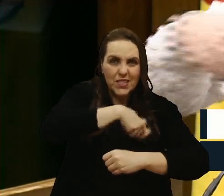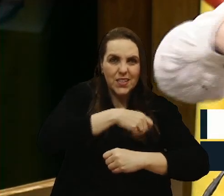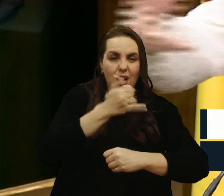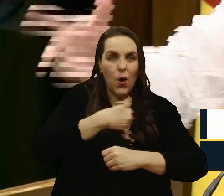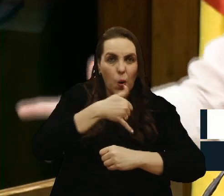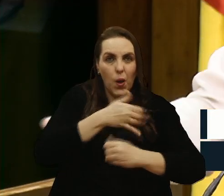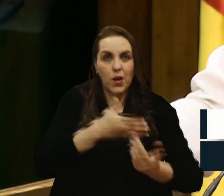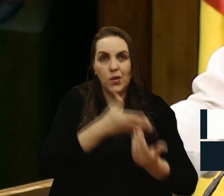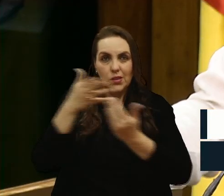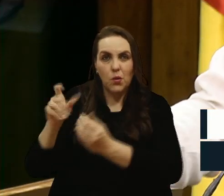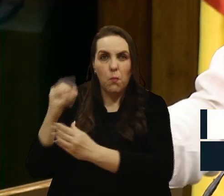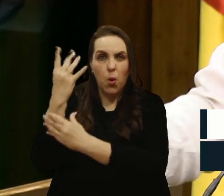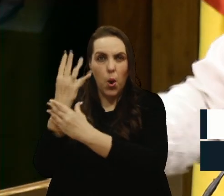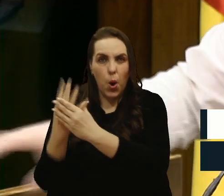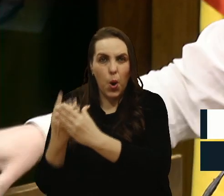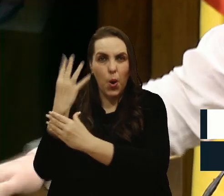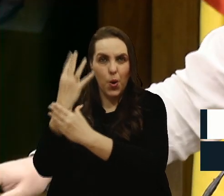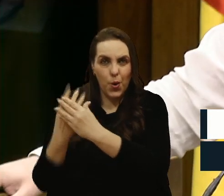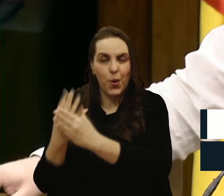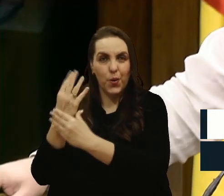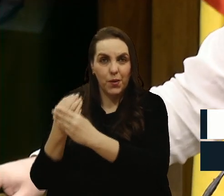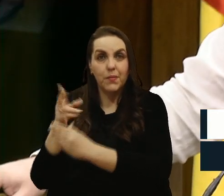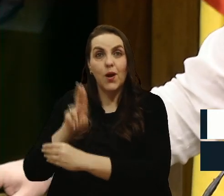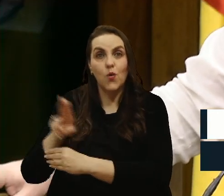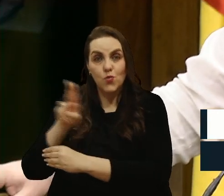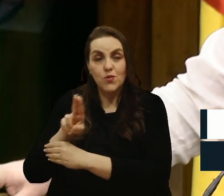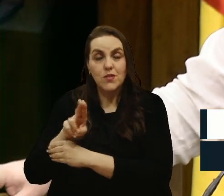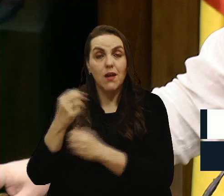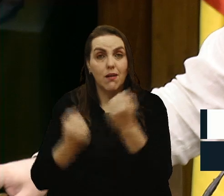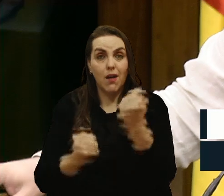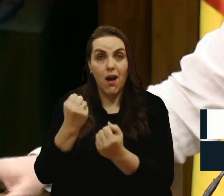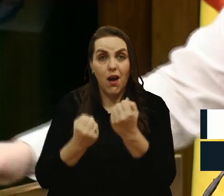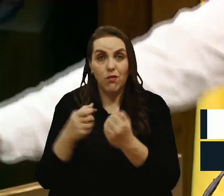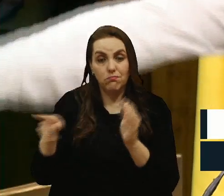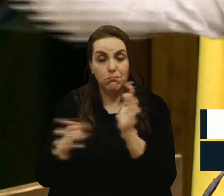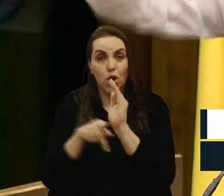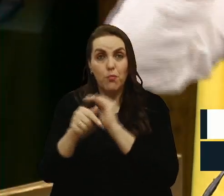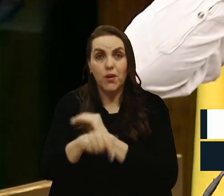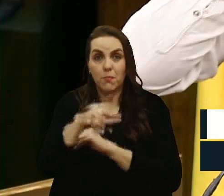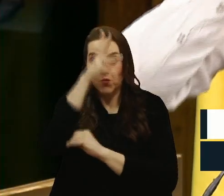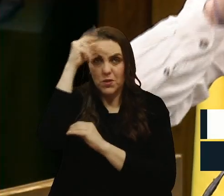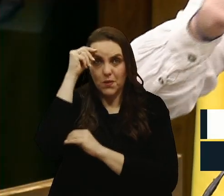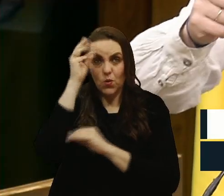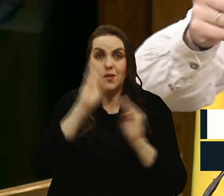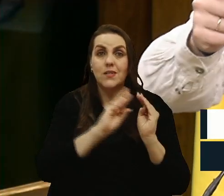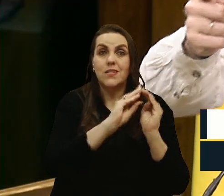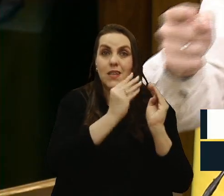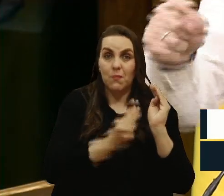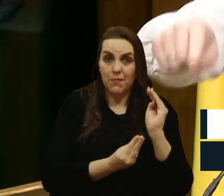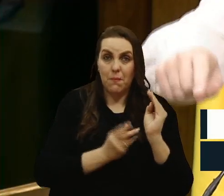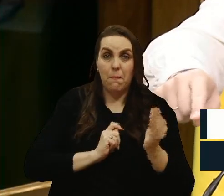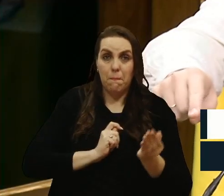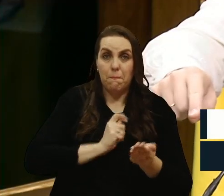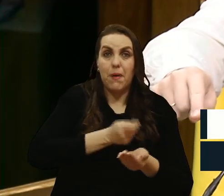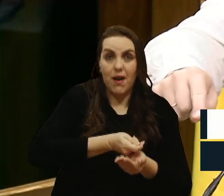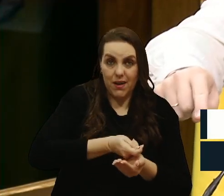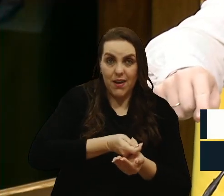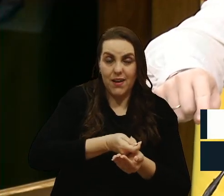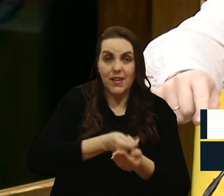uma refinaria pequena para usar na frota do município. O SAMAI pagaria, a Secretaria do Meio Ambiente